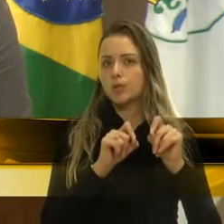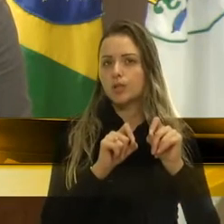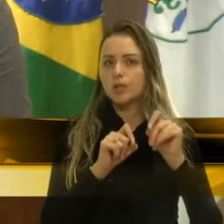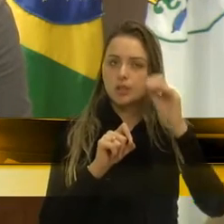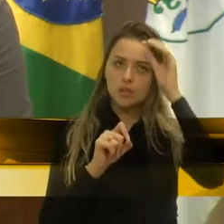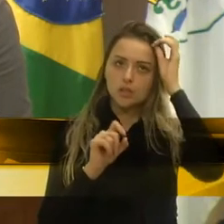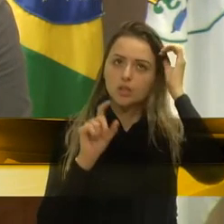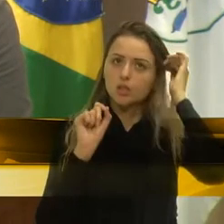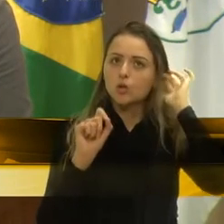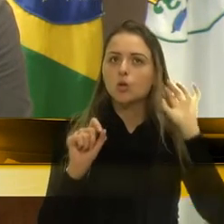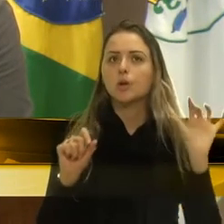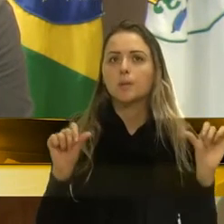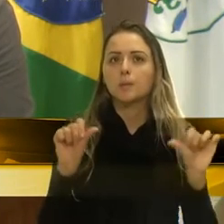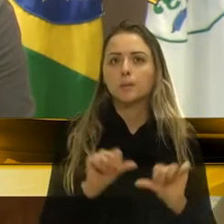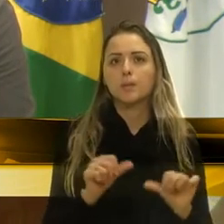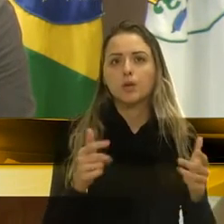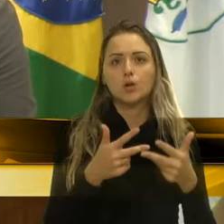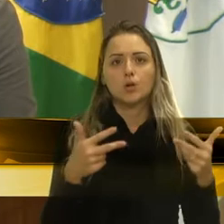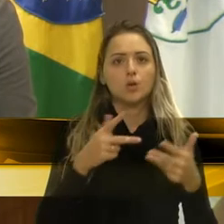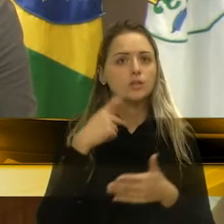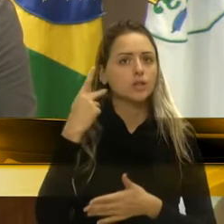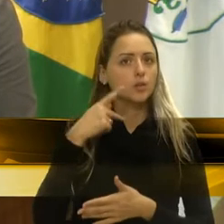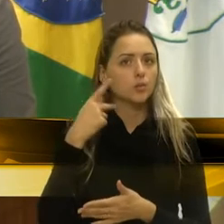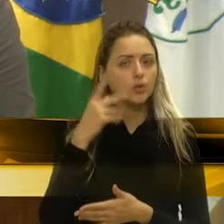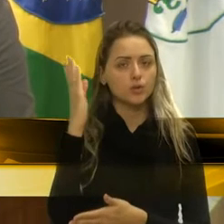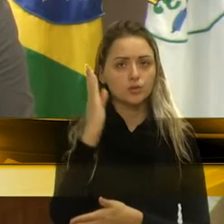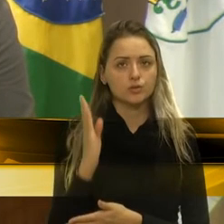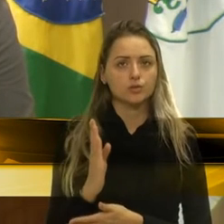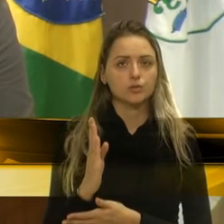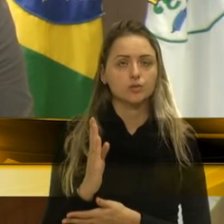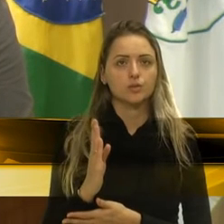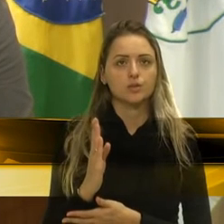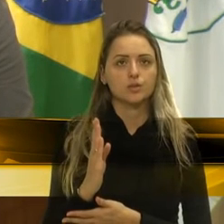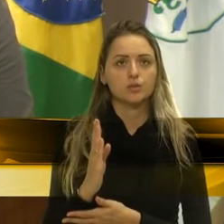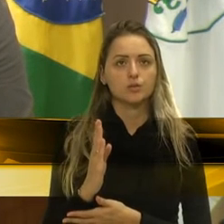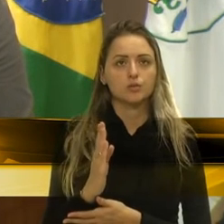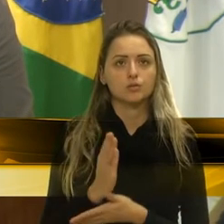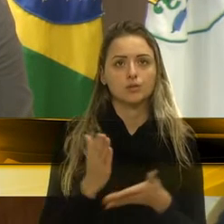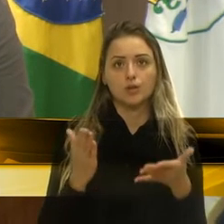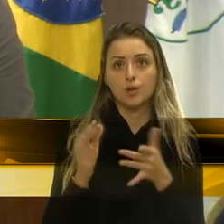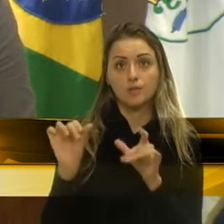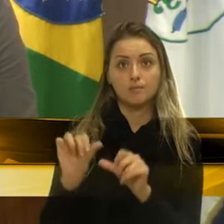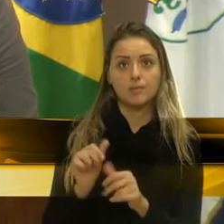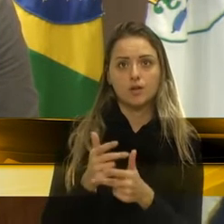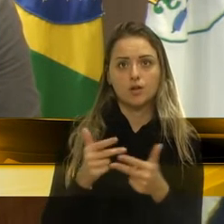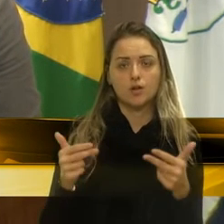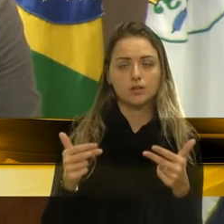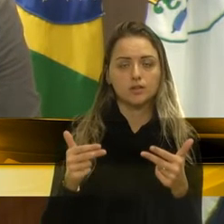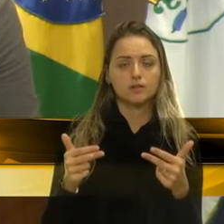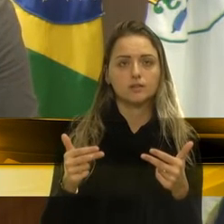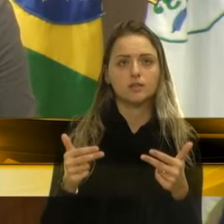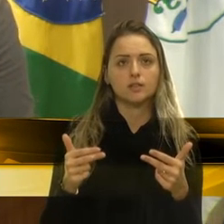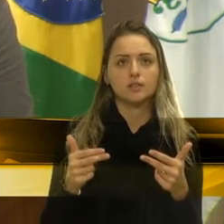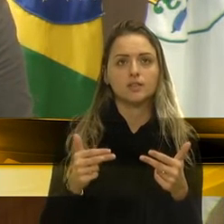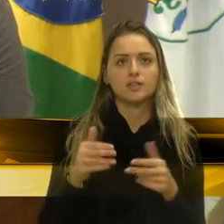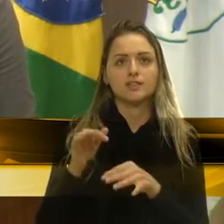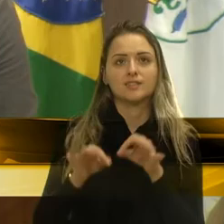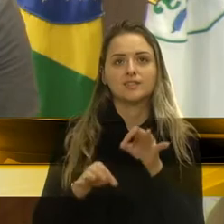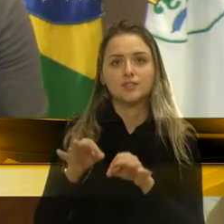um dos maiores escândalos na política no Brasil, é, dos últimos anos, e que é no